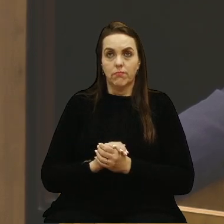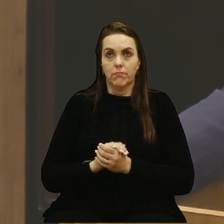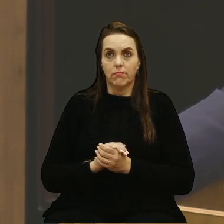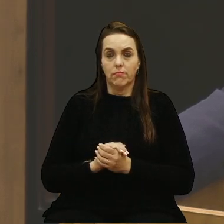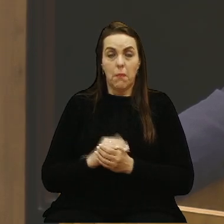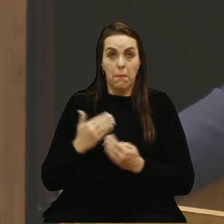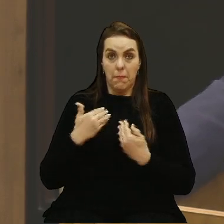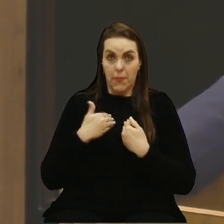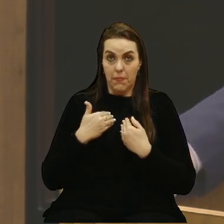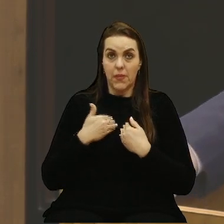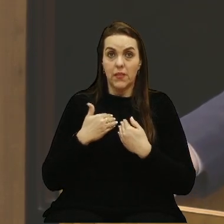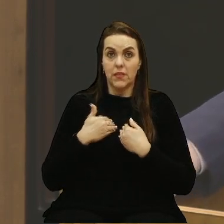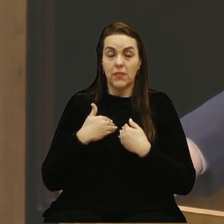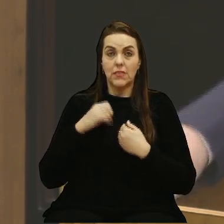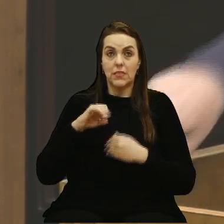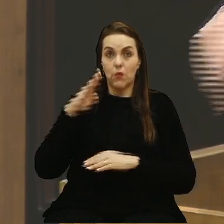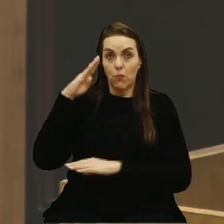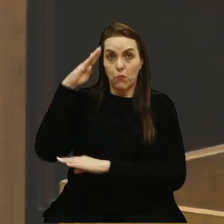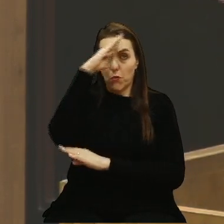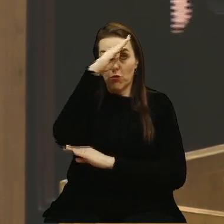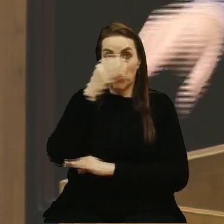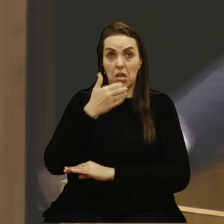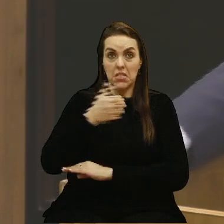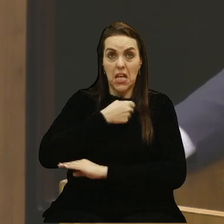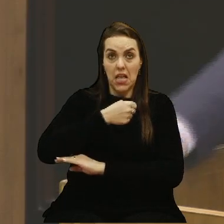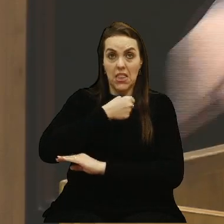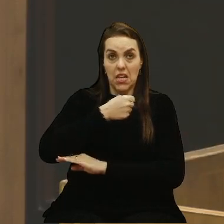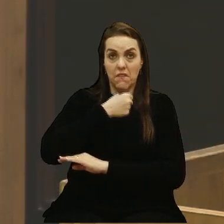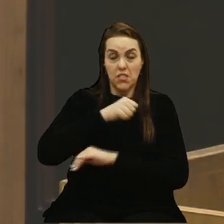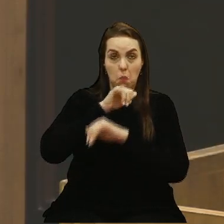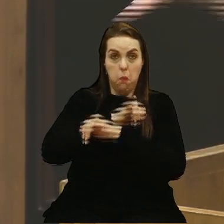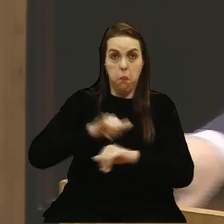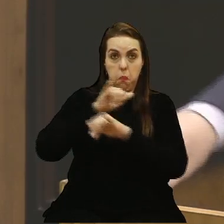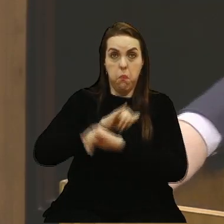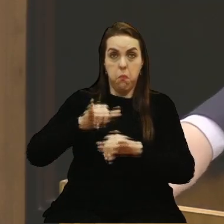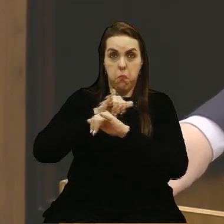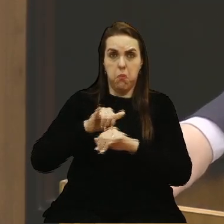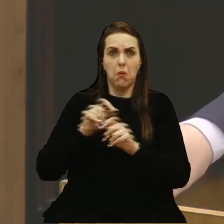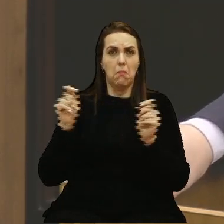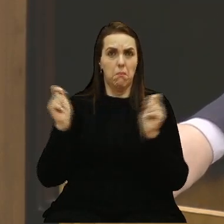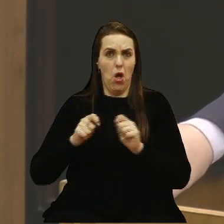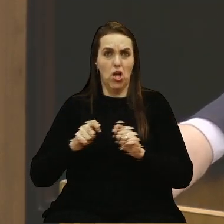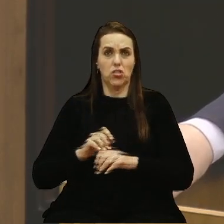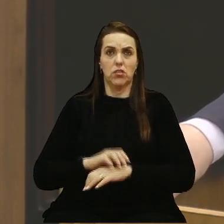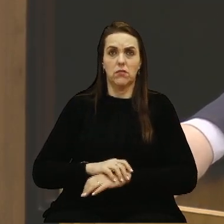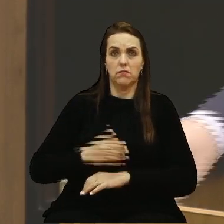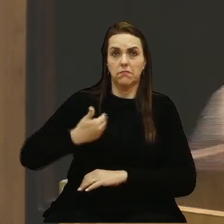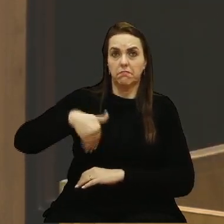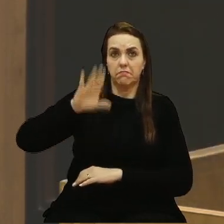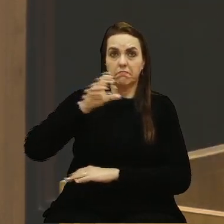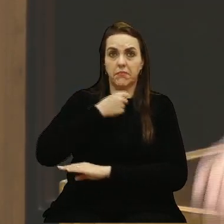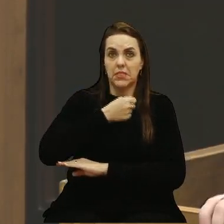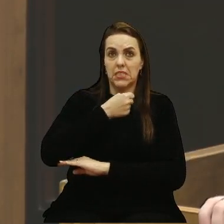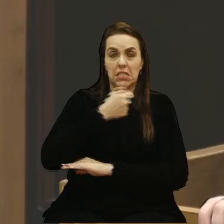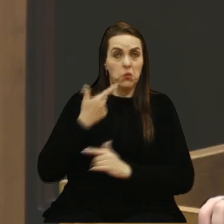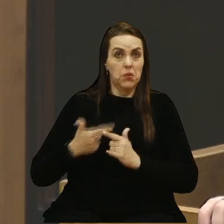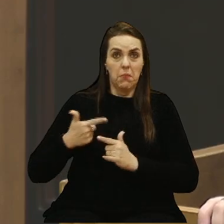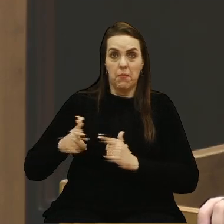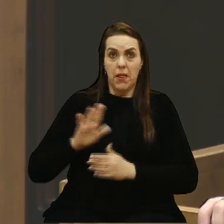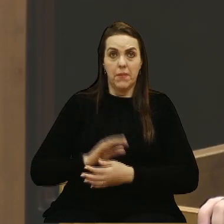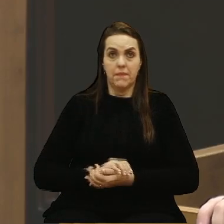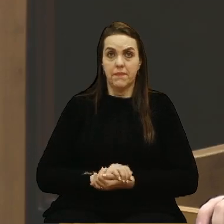Para mim, se o Bolsonaro quiser dar entrevista para 100 veículos de imprensa, que dê entrevista. Não tem nenhum